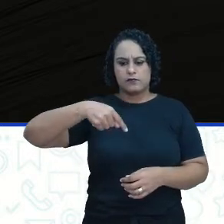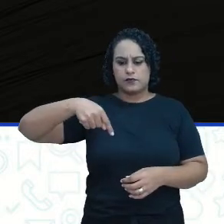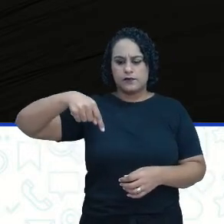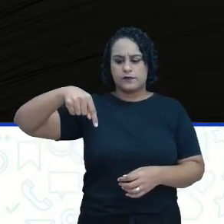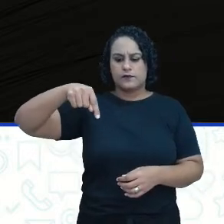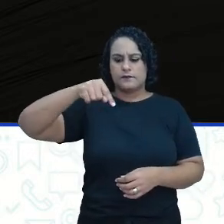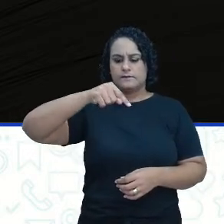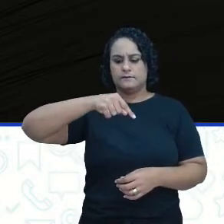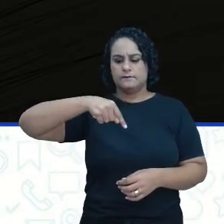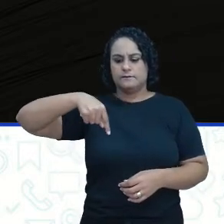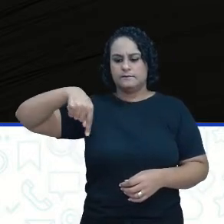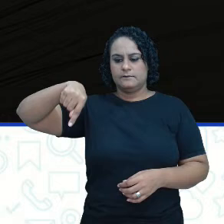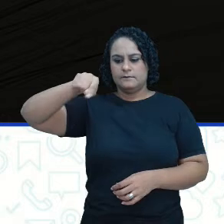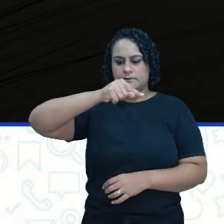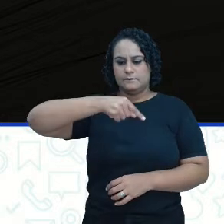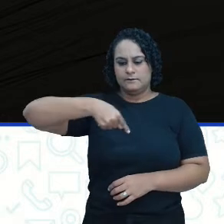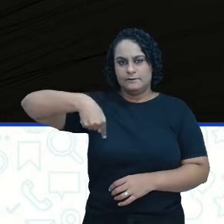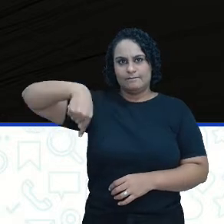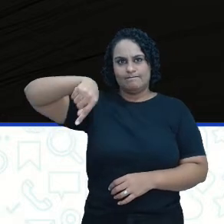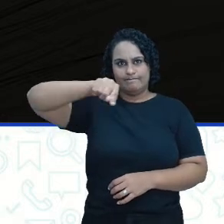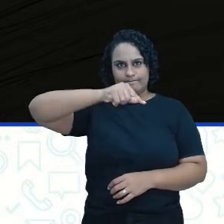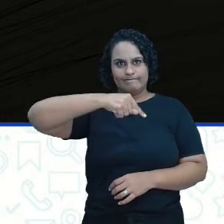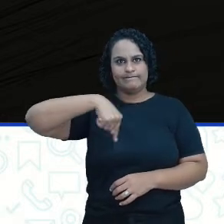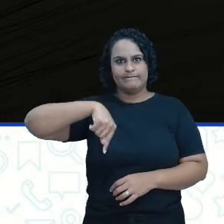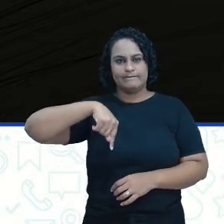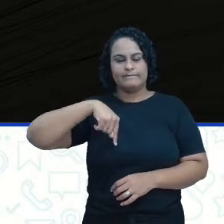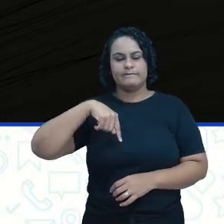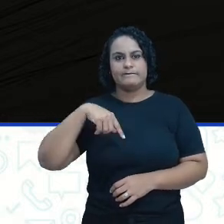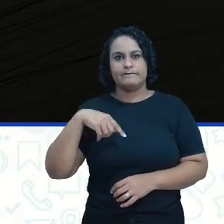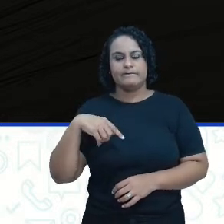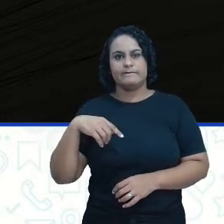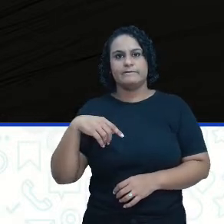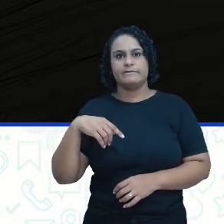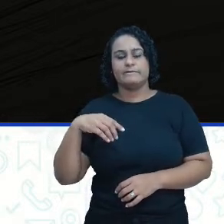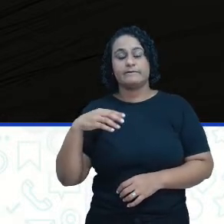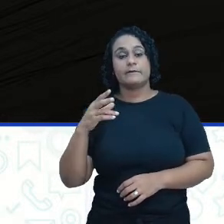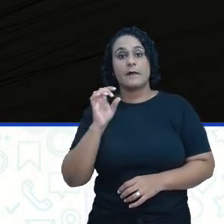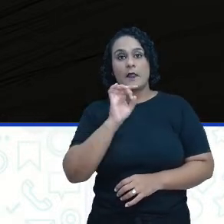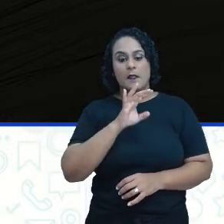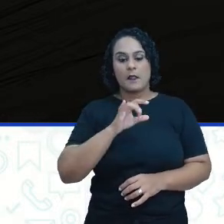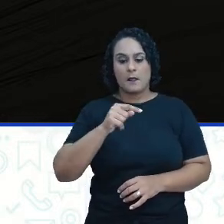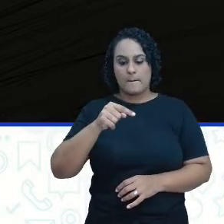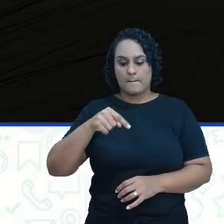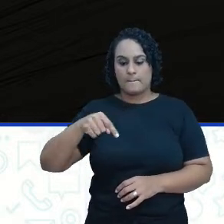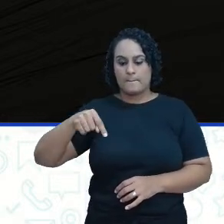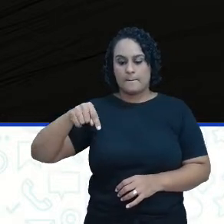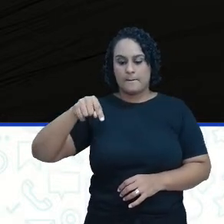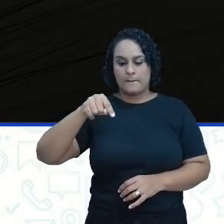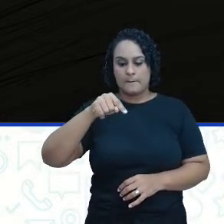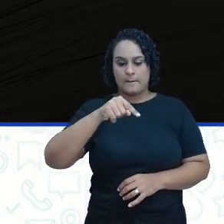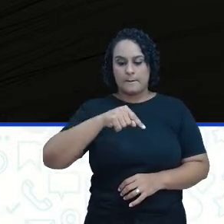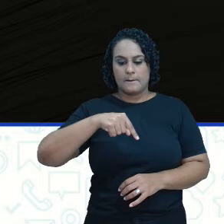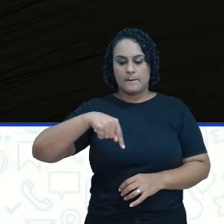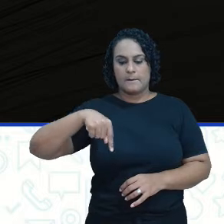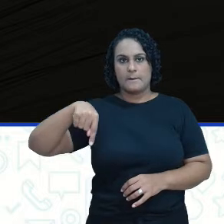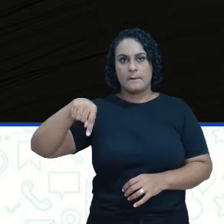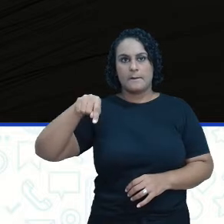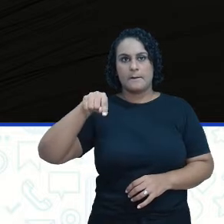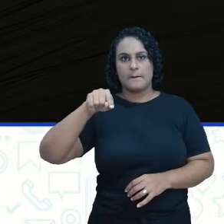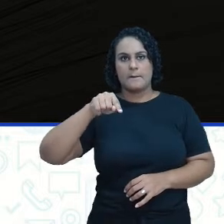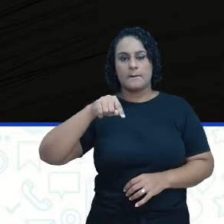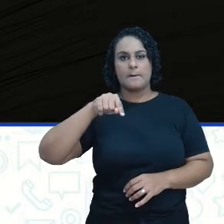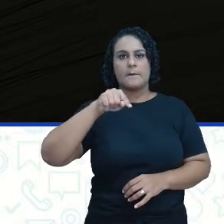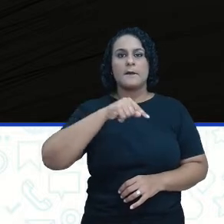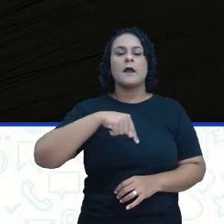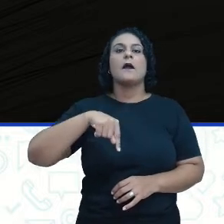espiralzinha. Dá para perceber isso, não dá? Então, cada espiralzinha dessa é o que a gente está chamando de braço, tá, gente? Então, aquele braço